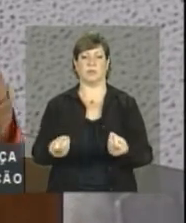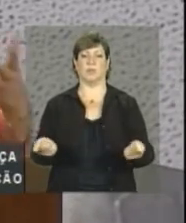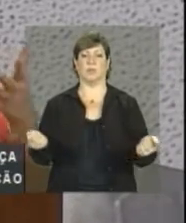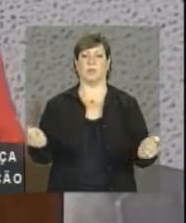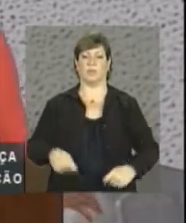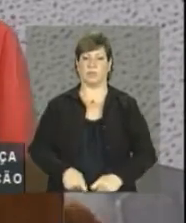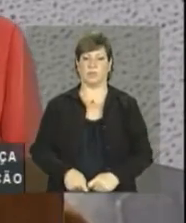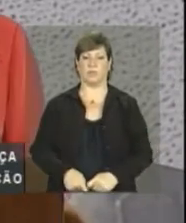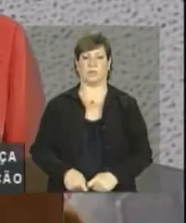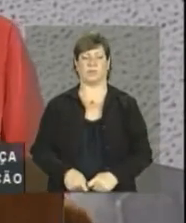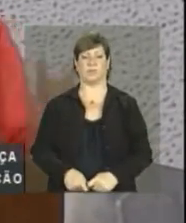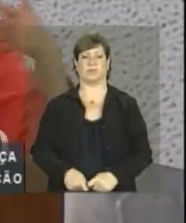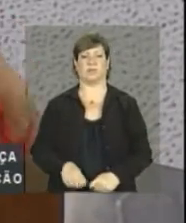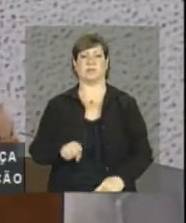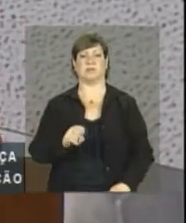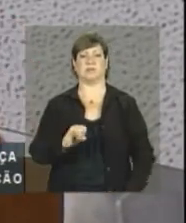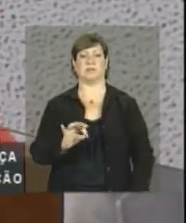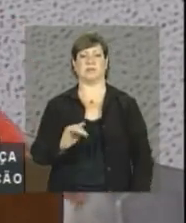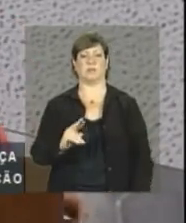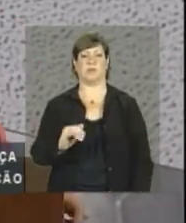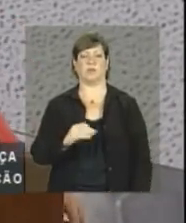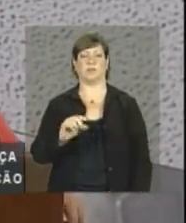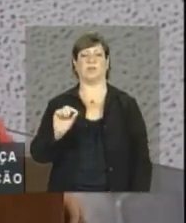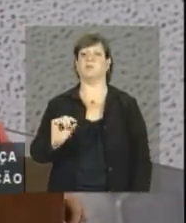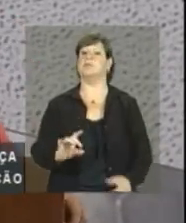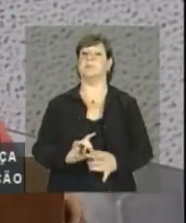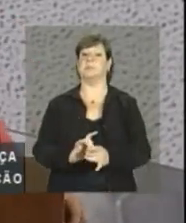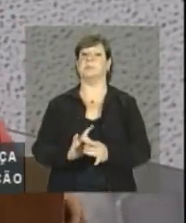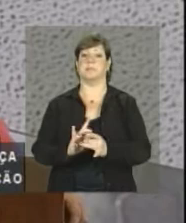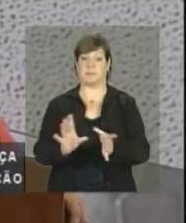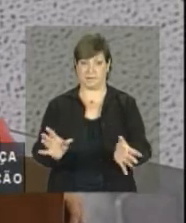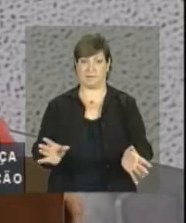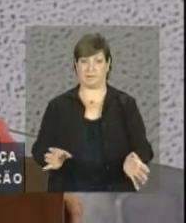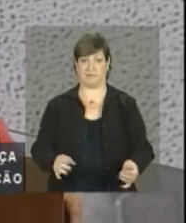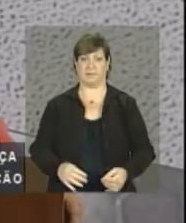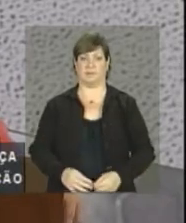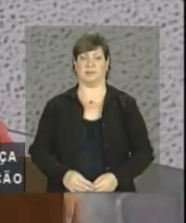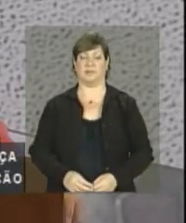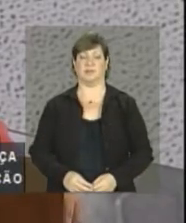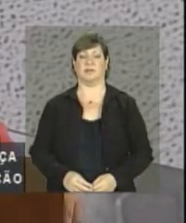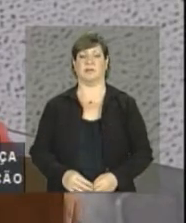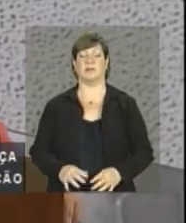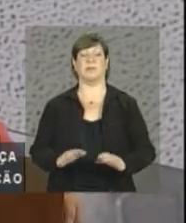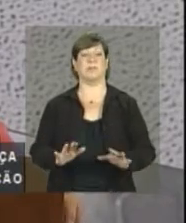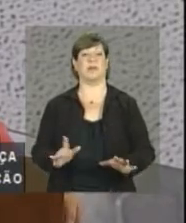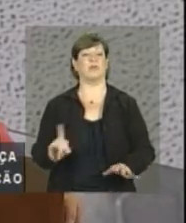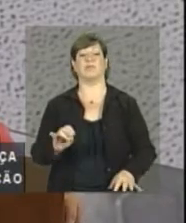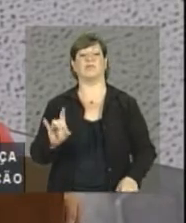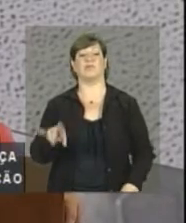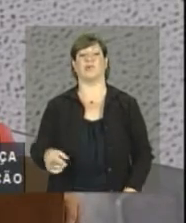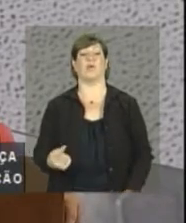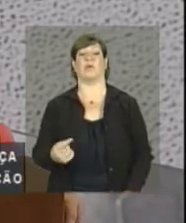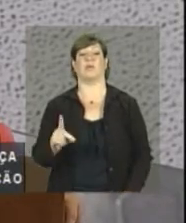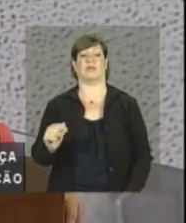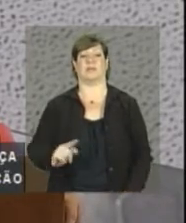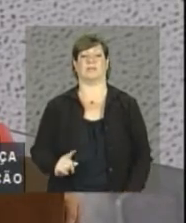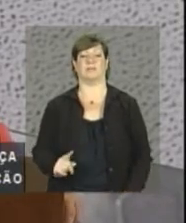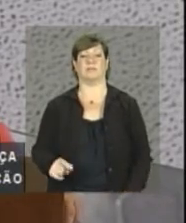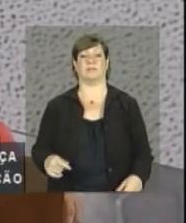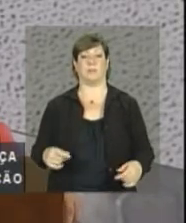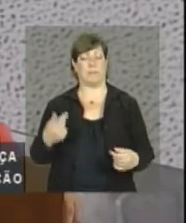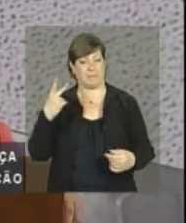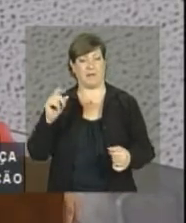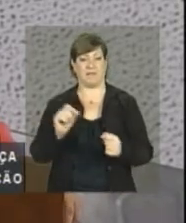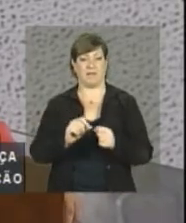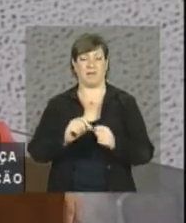criam situações que permitem, mas não são suficientes para que se estabeleça